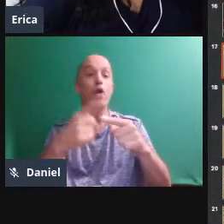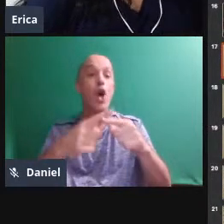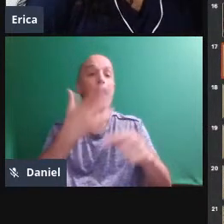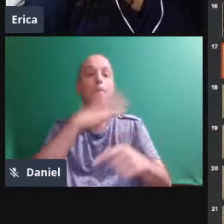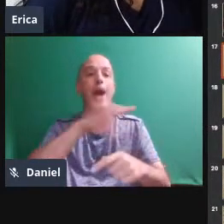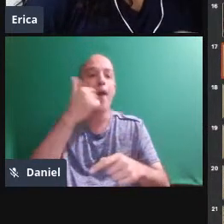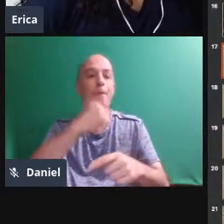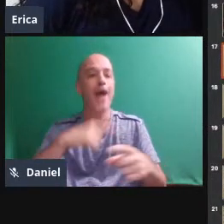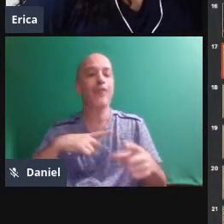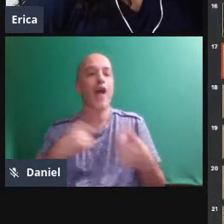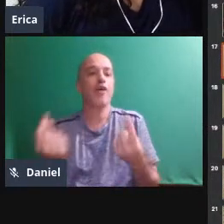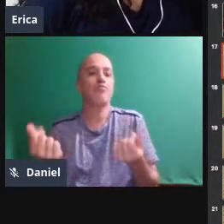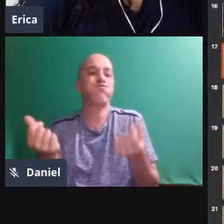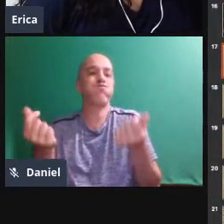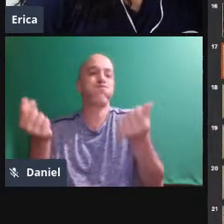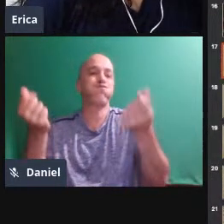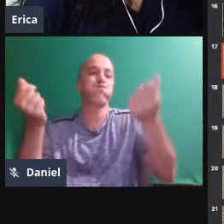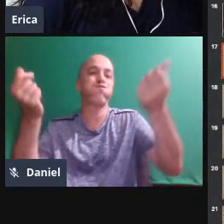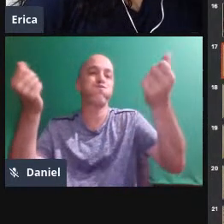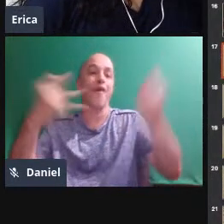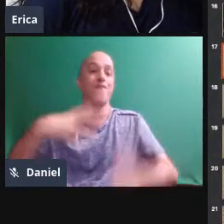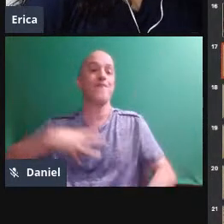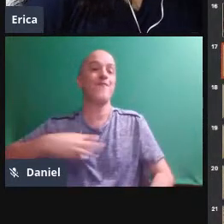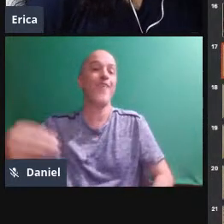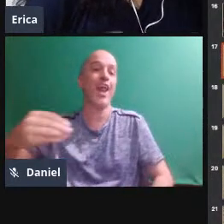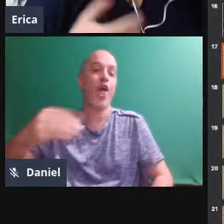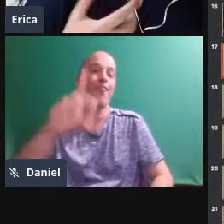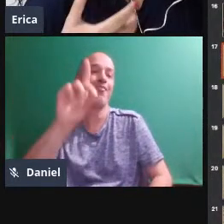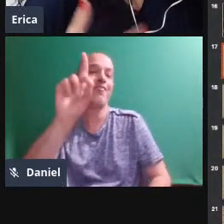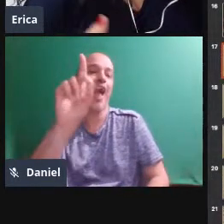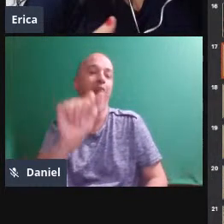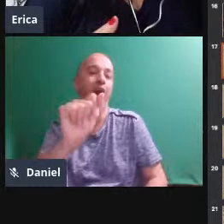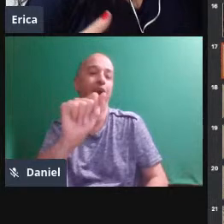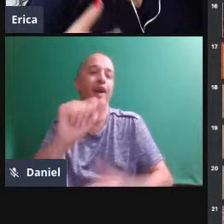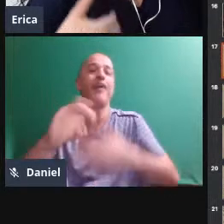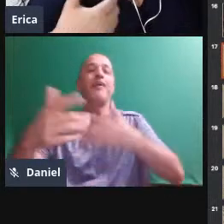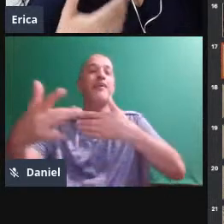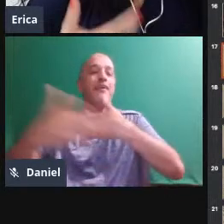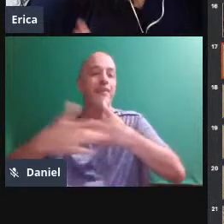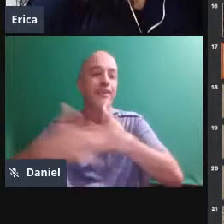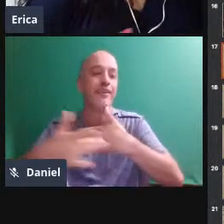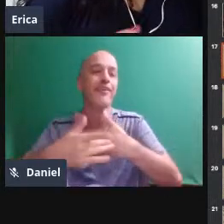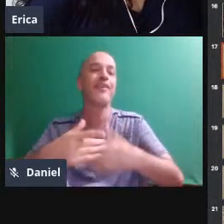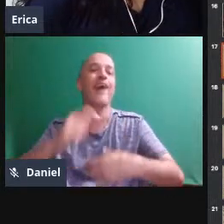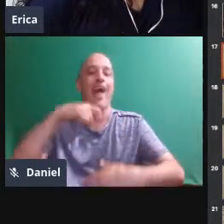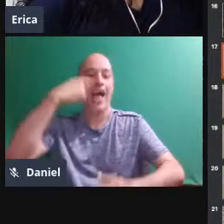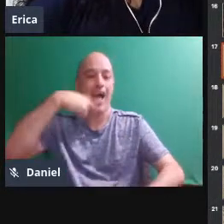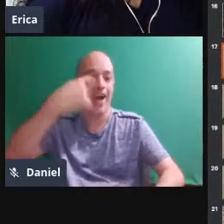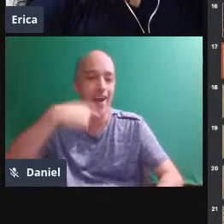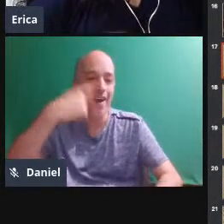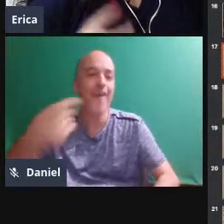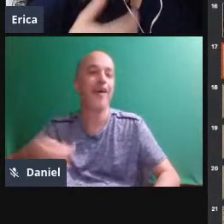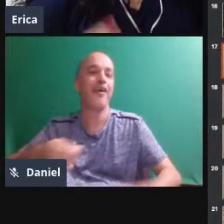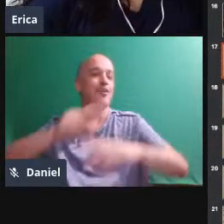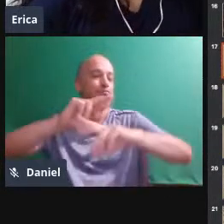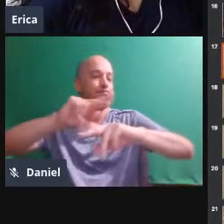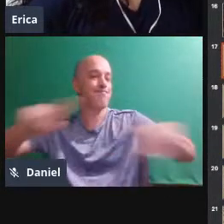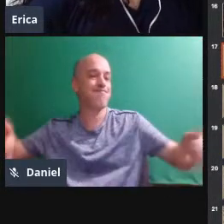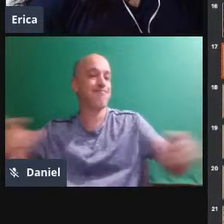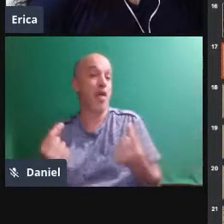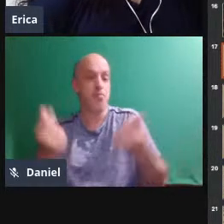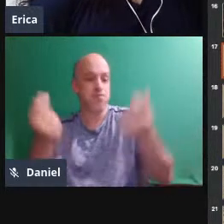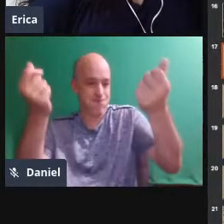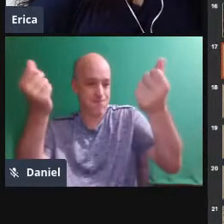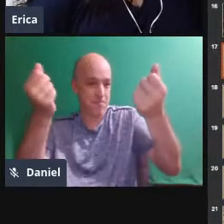auditivos. Por quê? São famílias que têm uma condição financeira